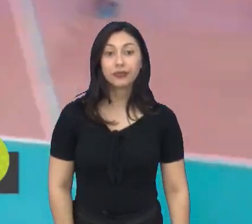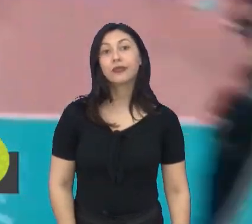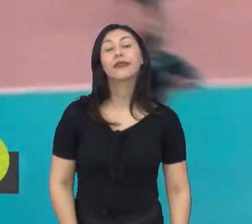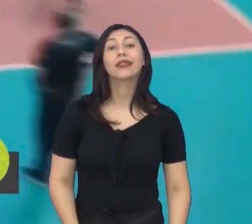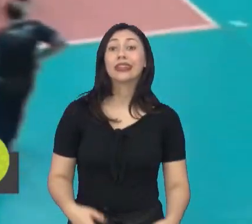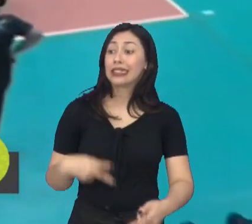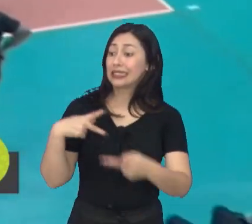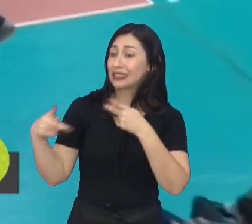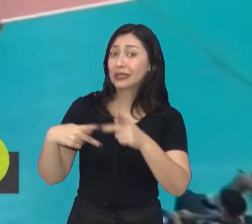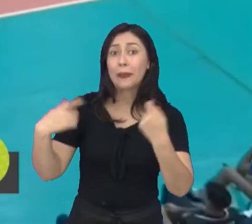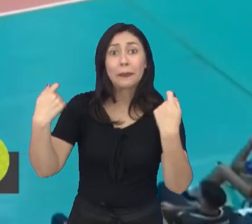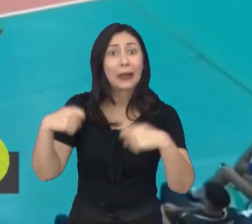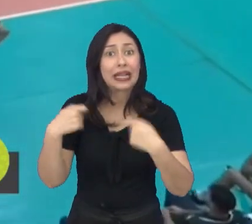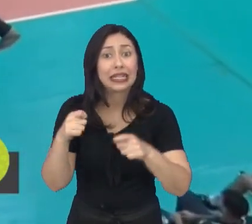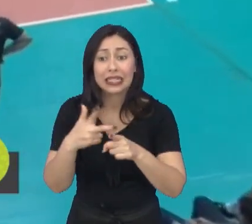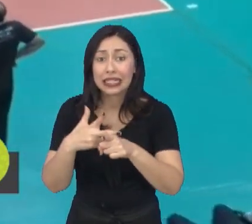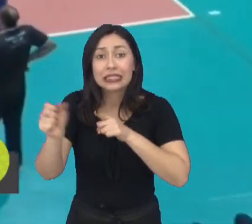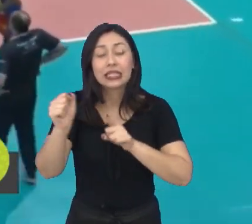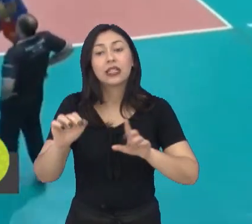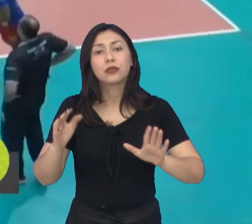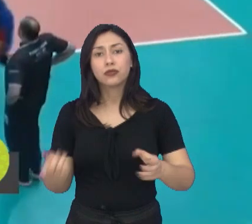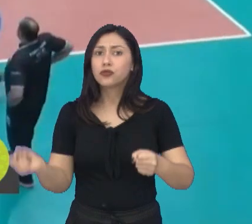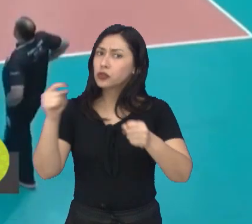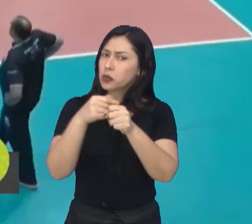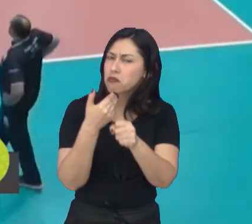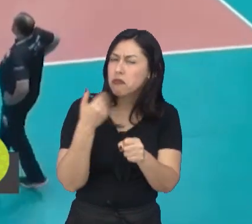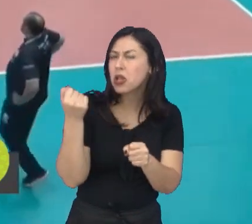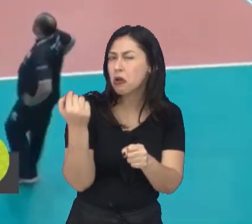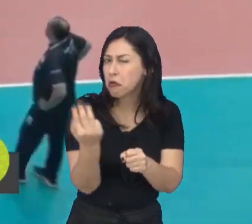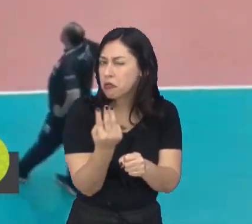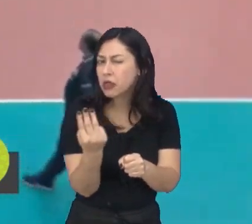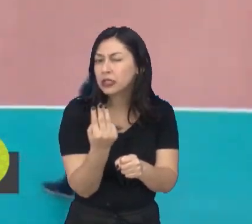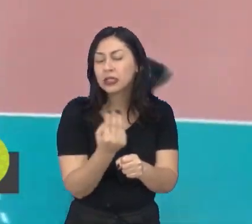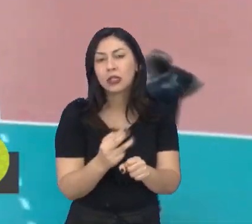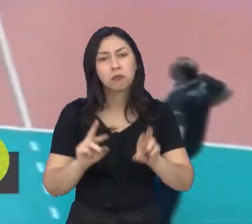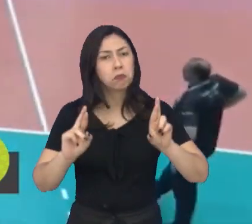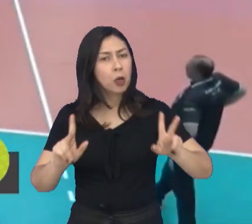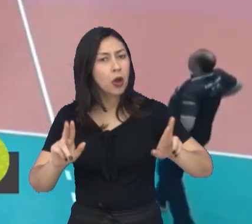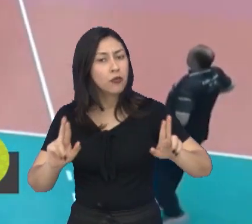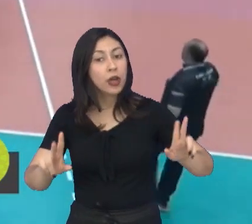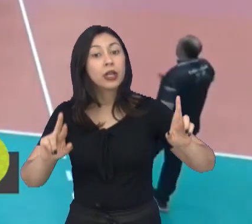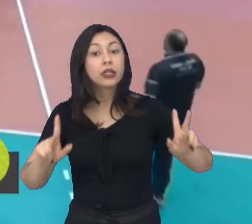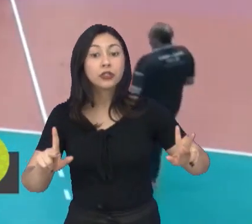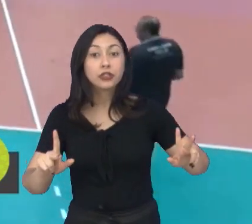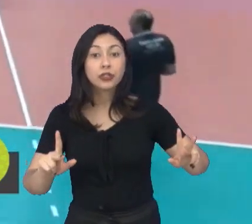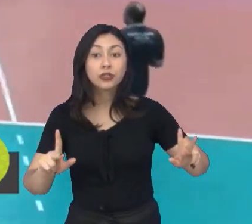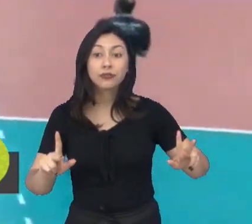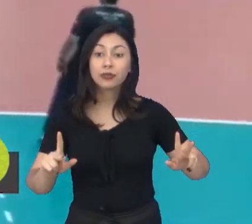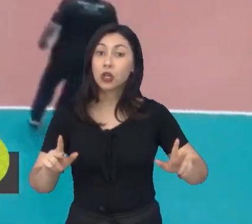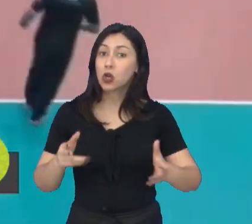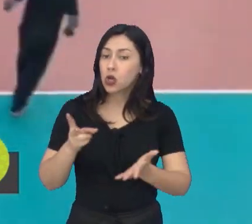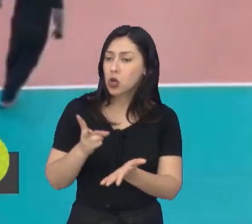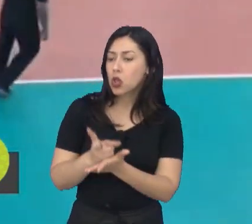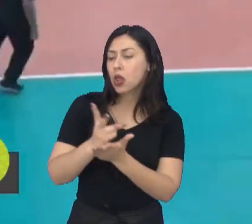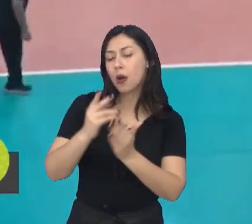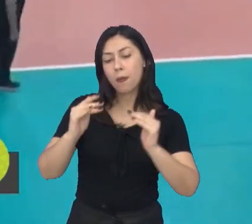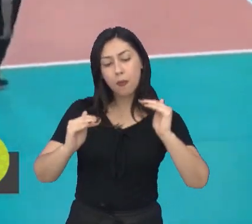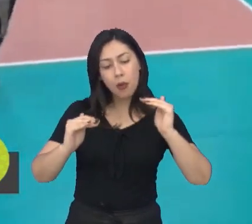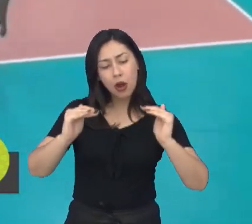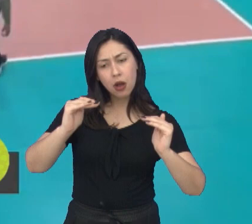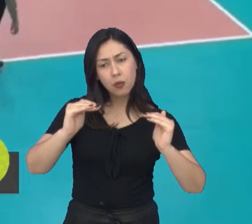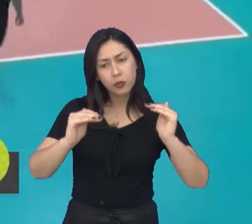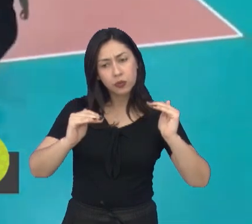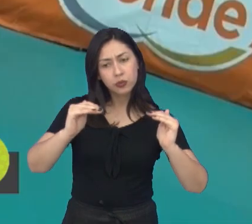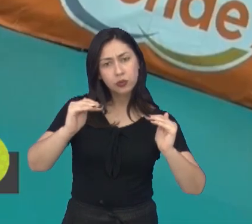Precisando vencer, o São José voltou melhor no terceiro set e, diferente das outras parciais, o set seguia equilibrado com trocas